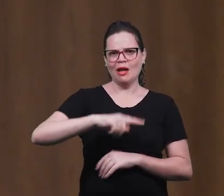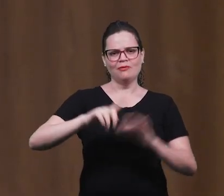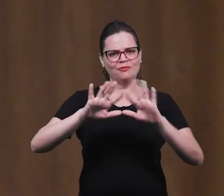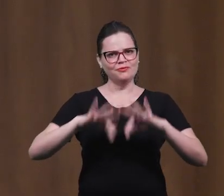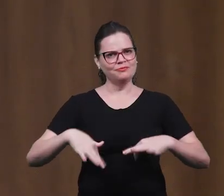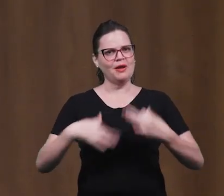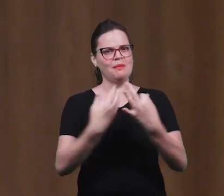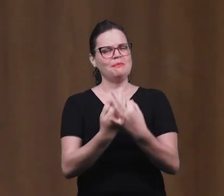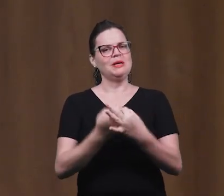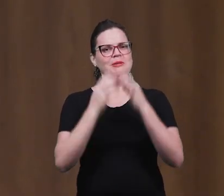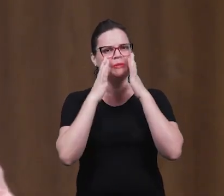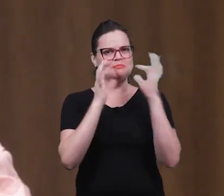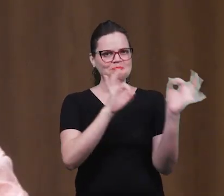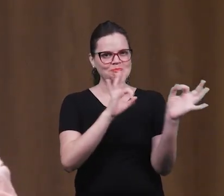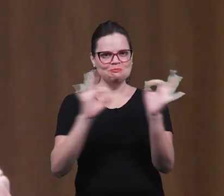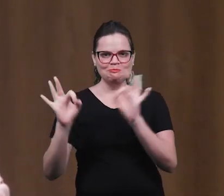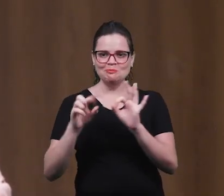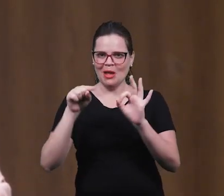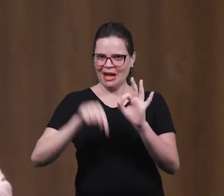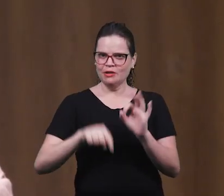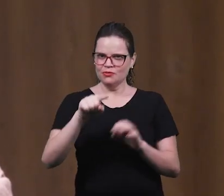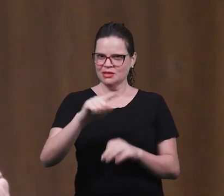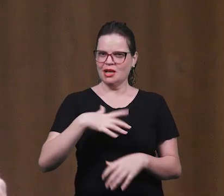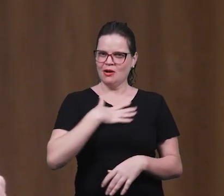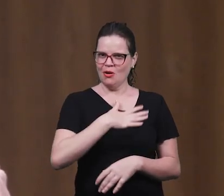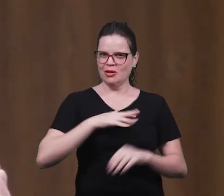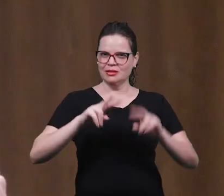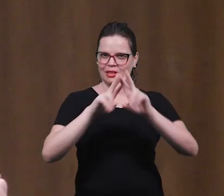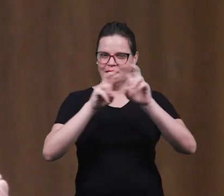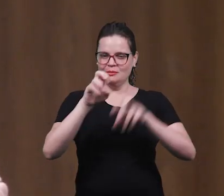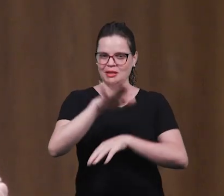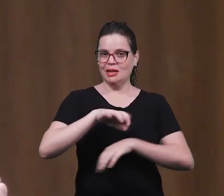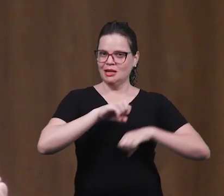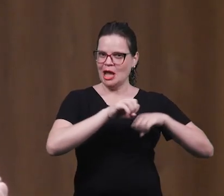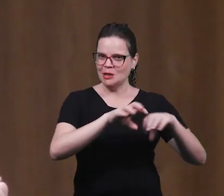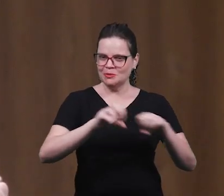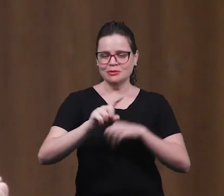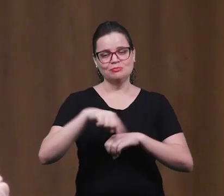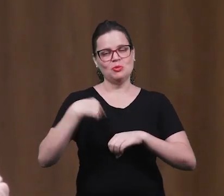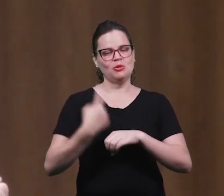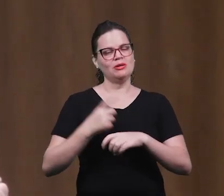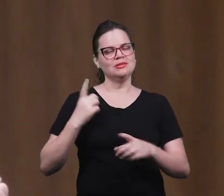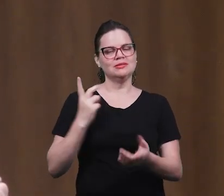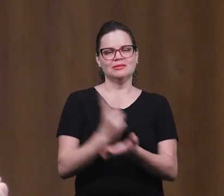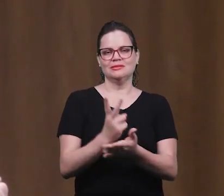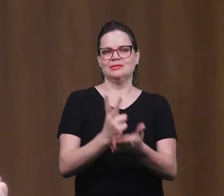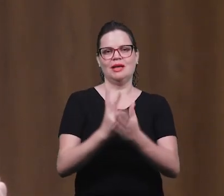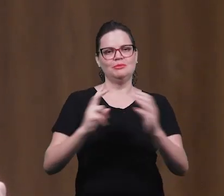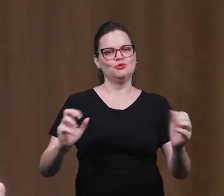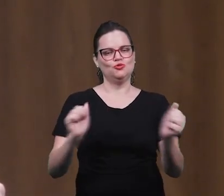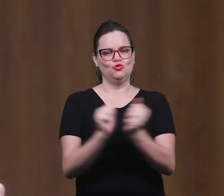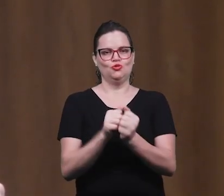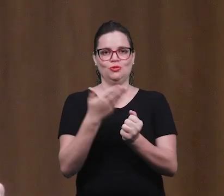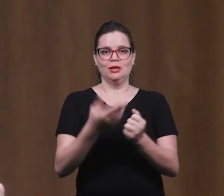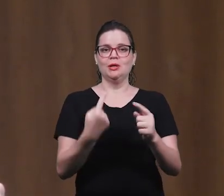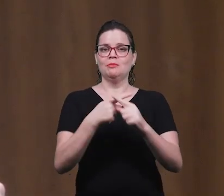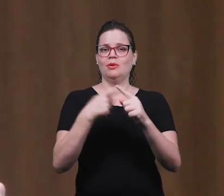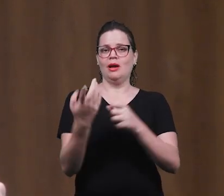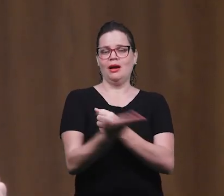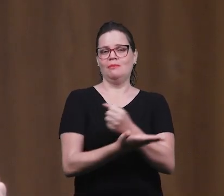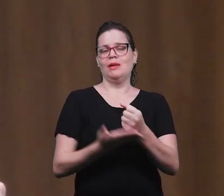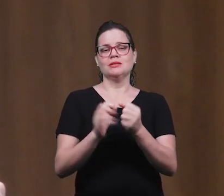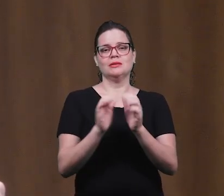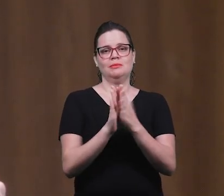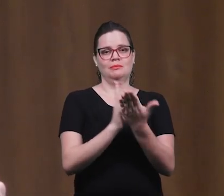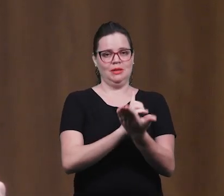as famílias, com você que se interessa por temas relacionados à educação, que tem a Bíblia como a nossa referência de